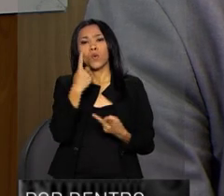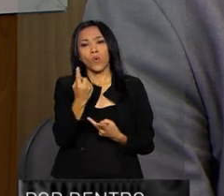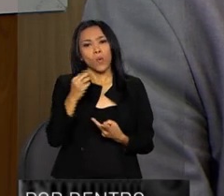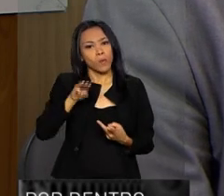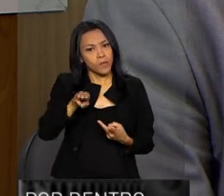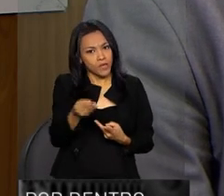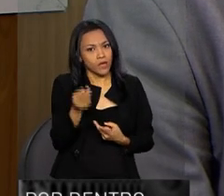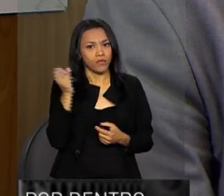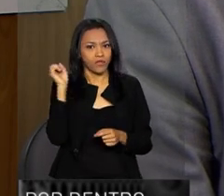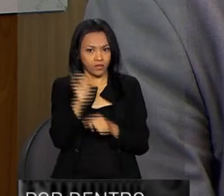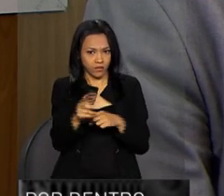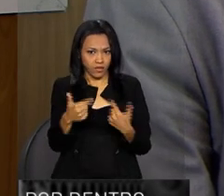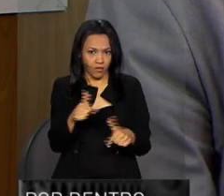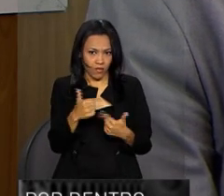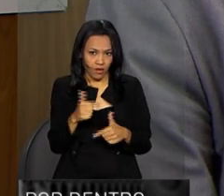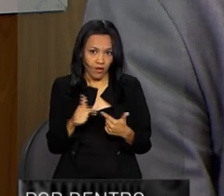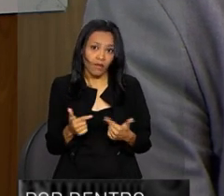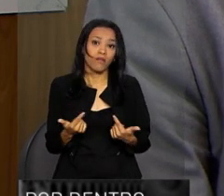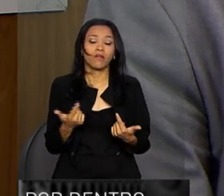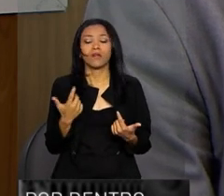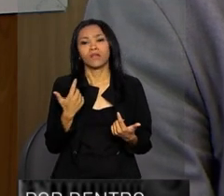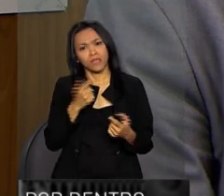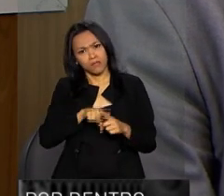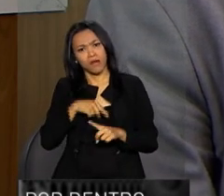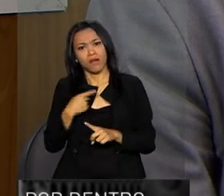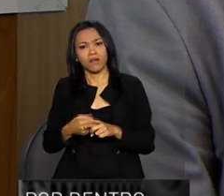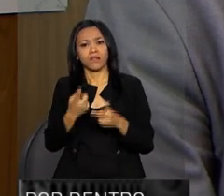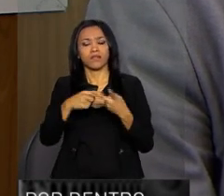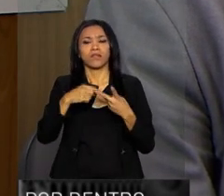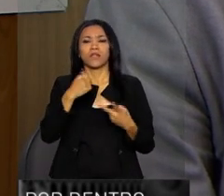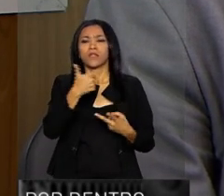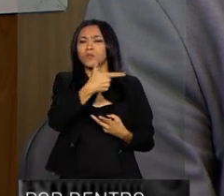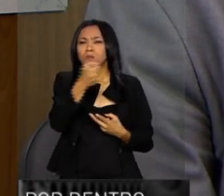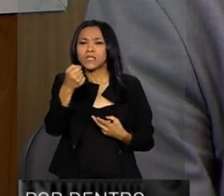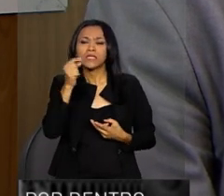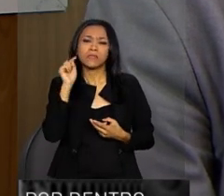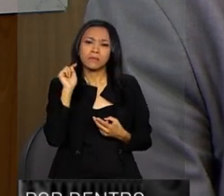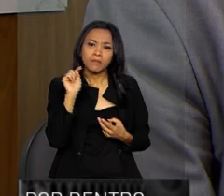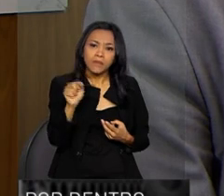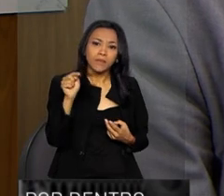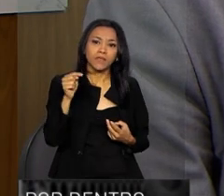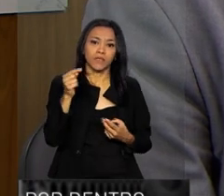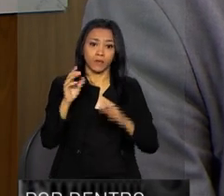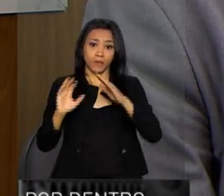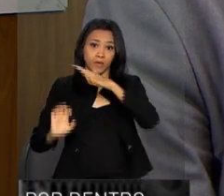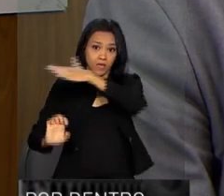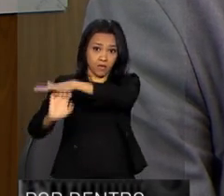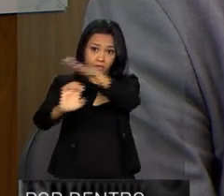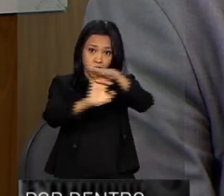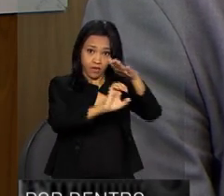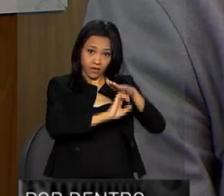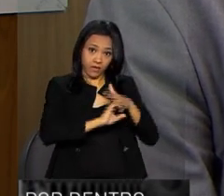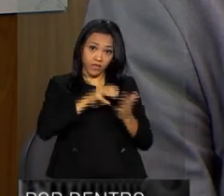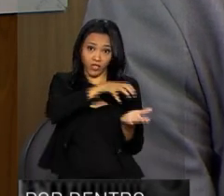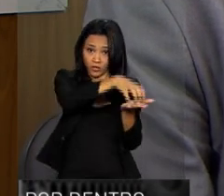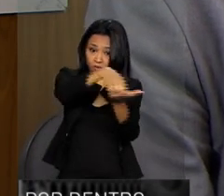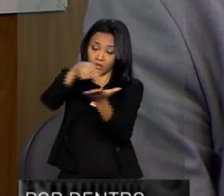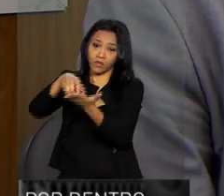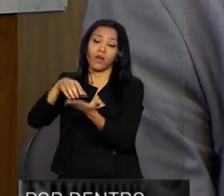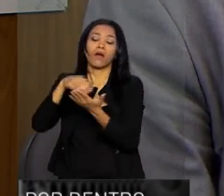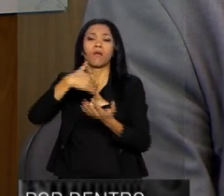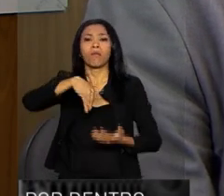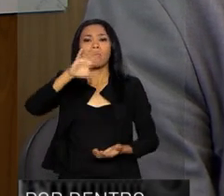sem contar os indiretos cerca de 200 mil empresas e instituições mais de 10 bilhões e meio